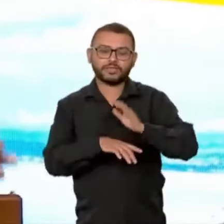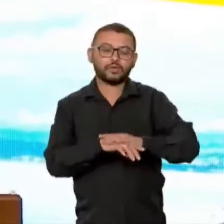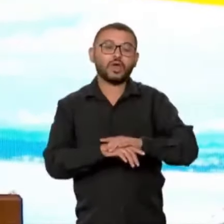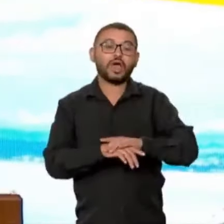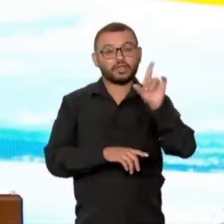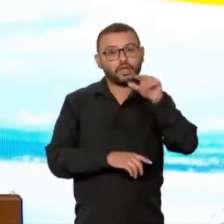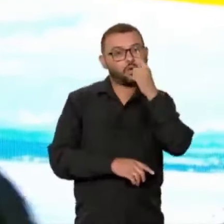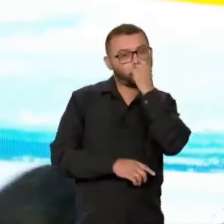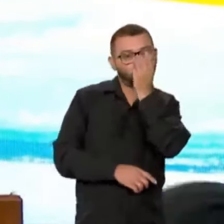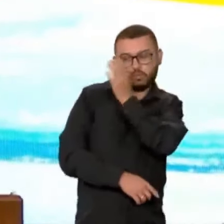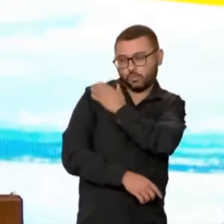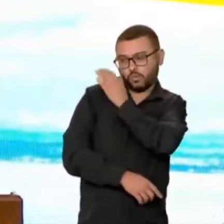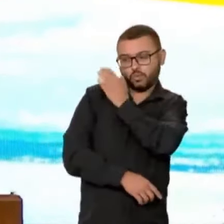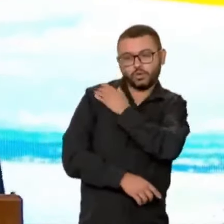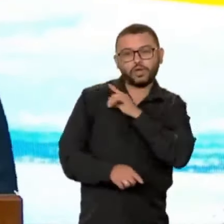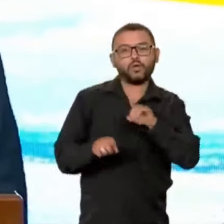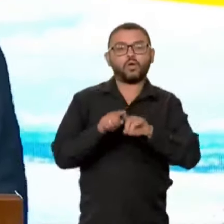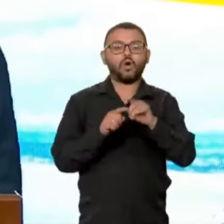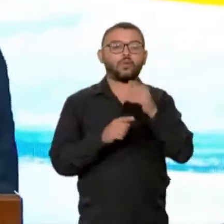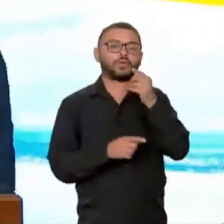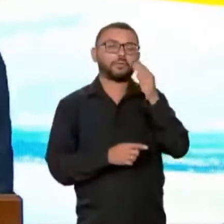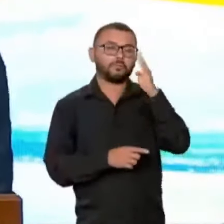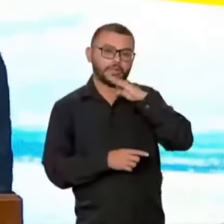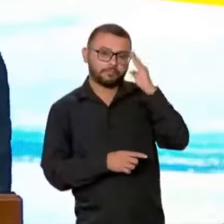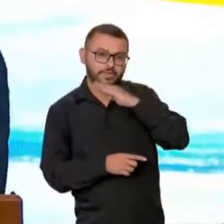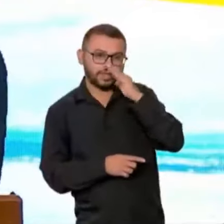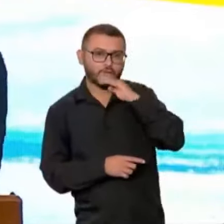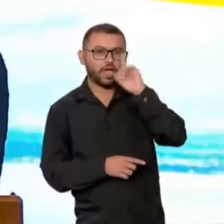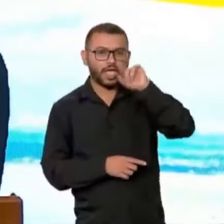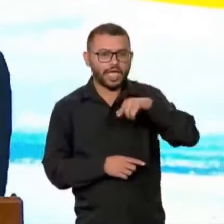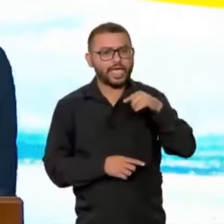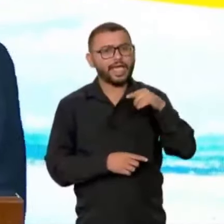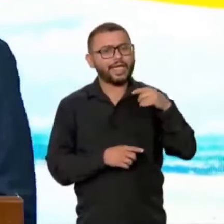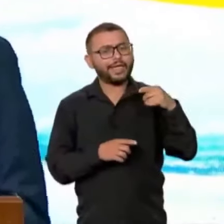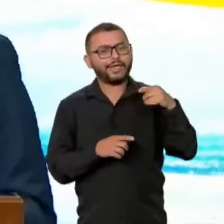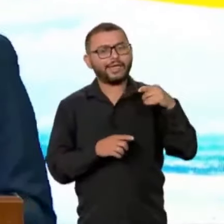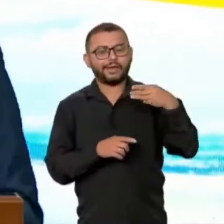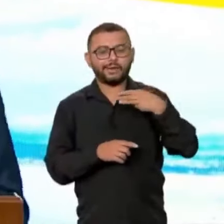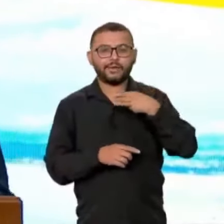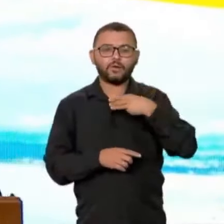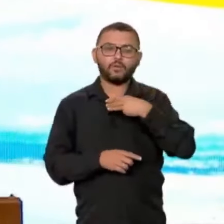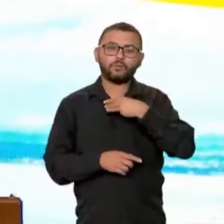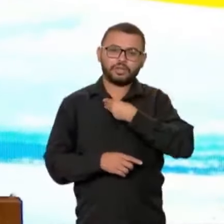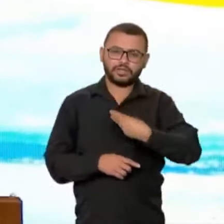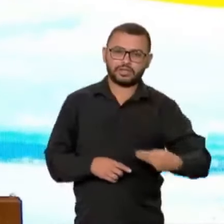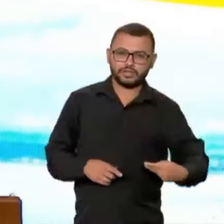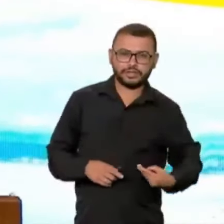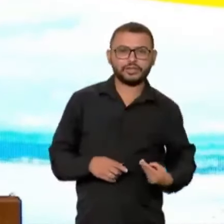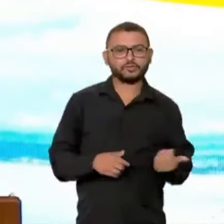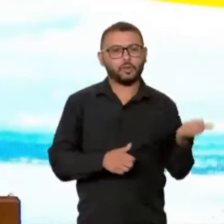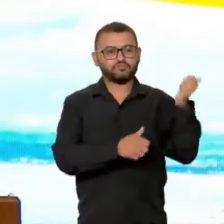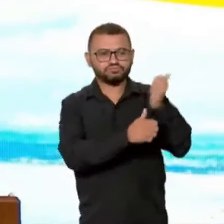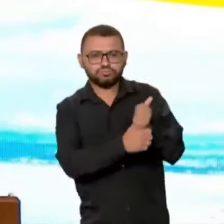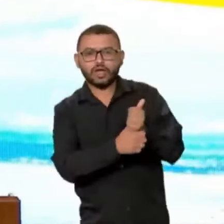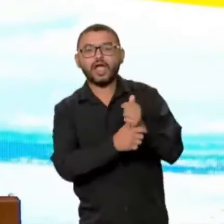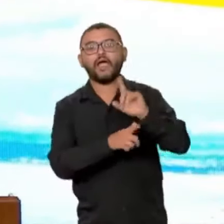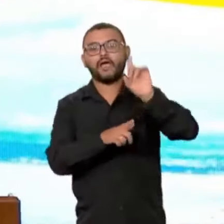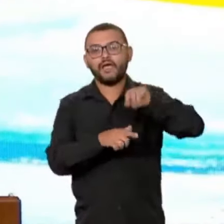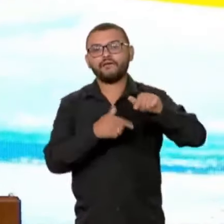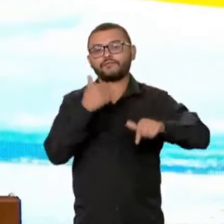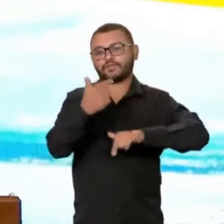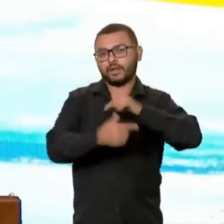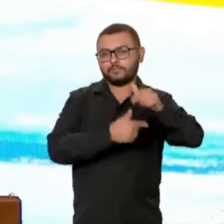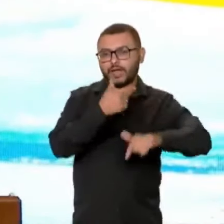Costa está lá. O Pimenta foi colocado como ministro extraordinário para que a gente não deixe